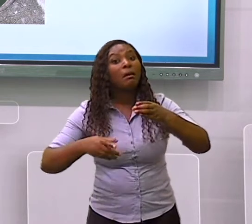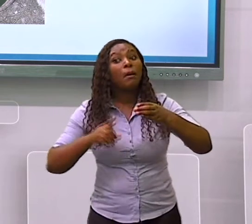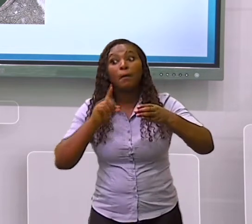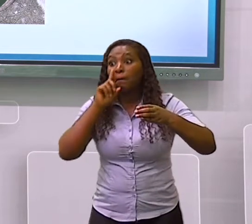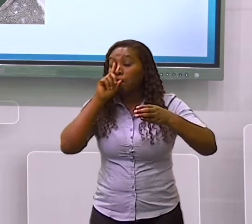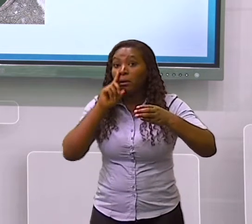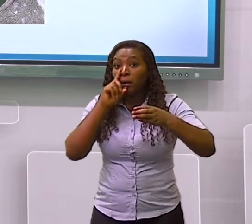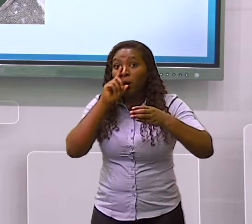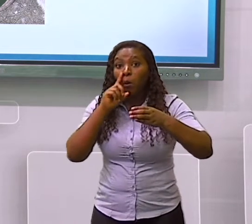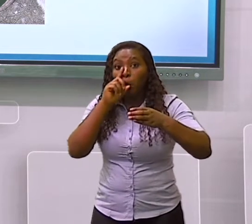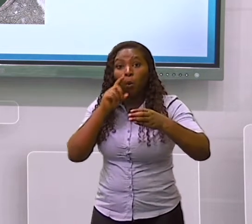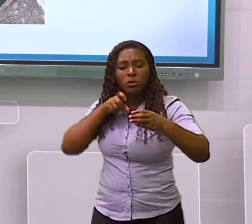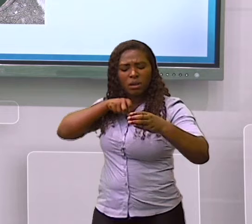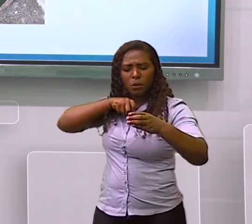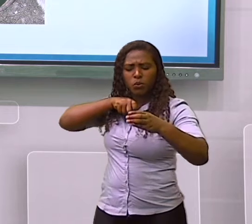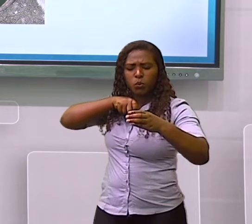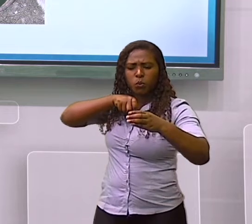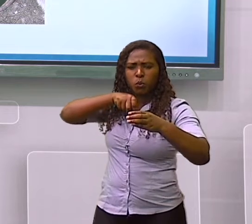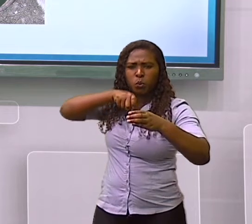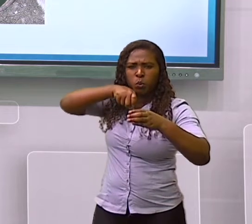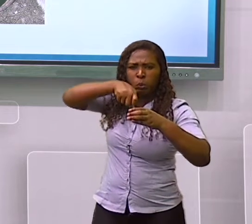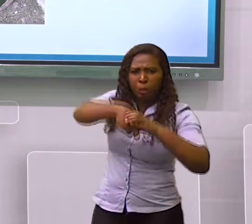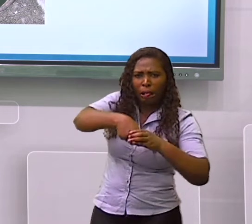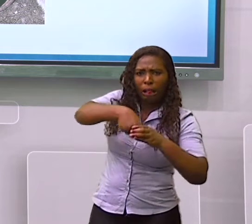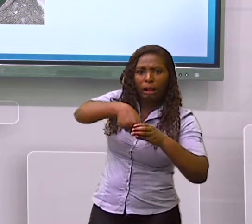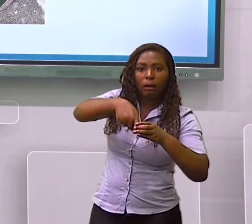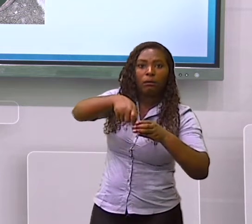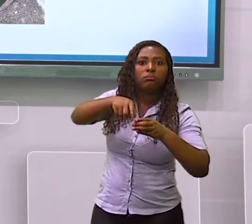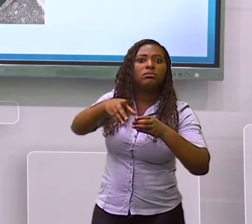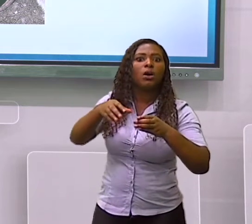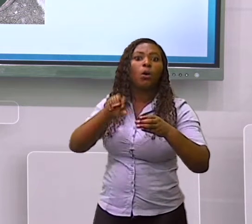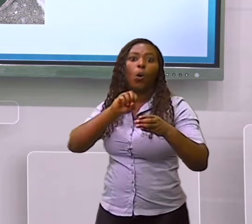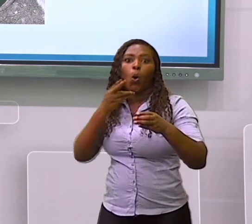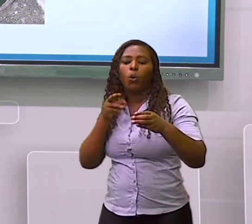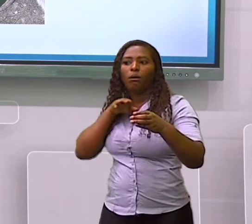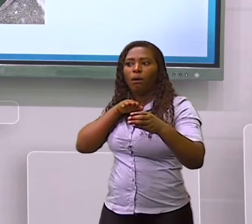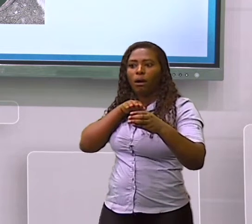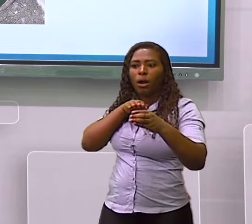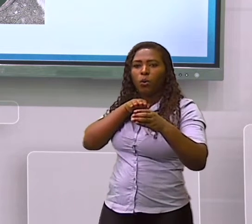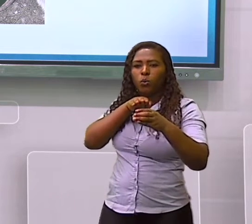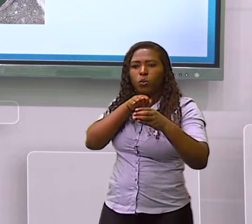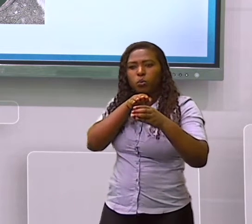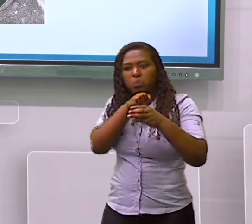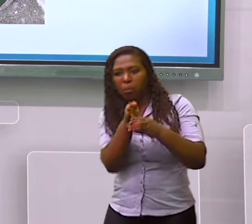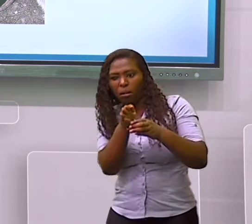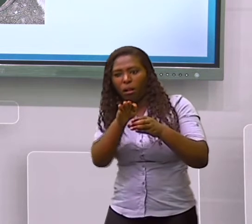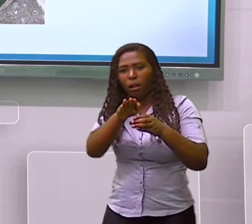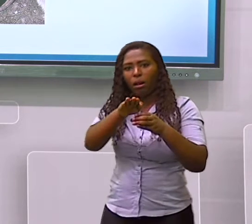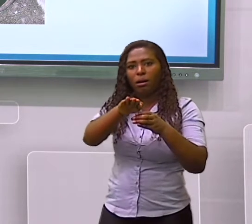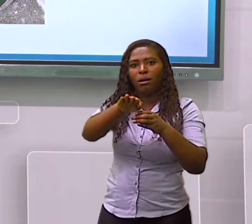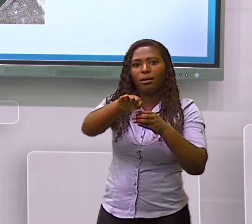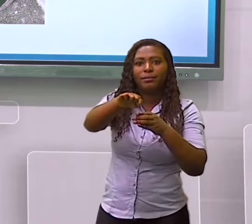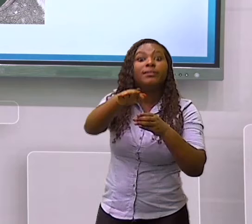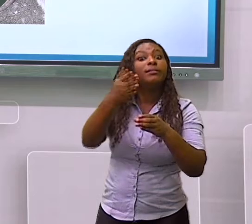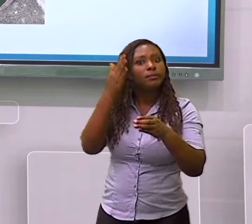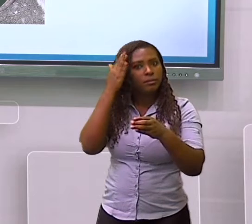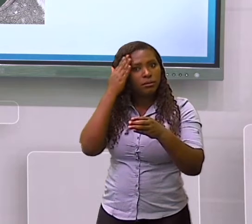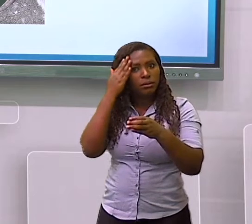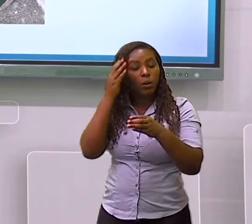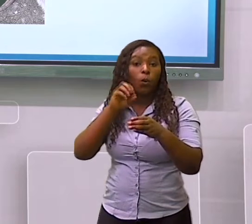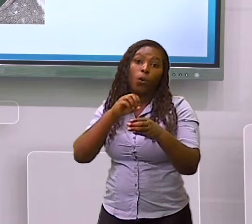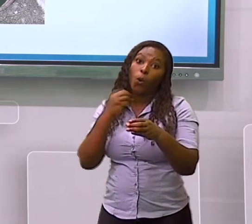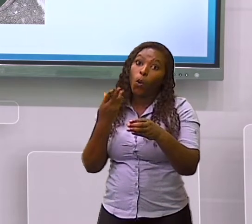motociclistas e também para veículos de grande porte, como automóveis ou caminhões, que